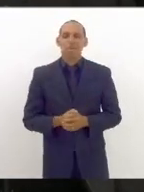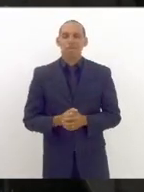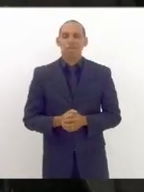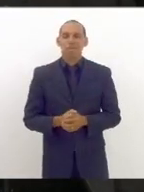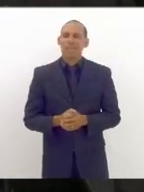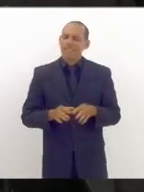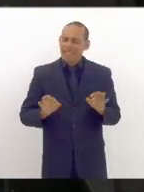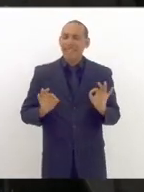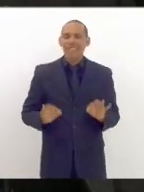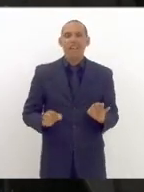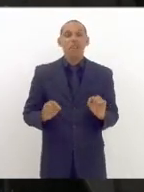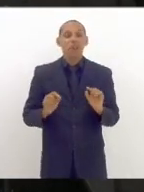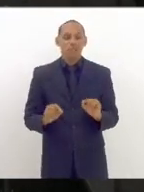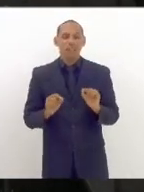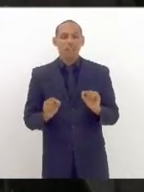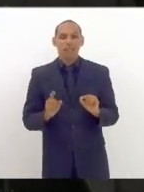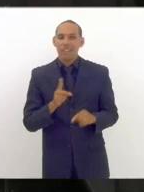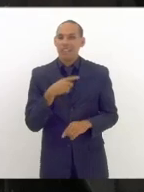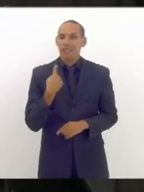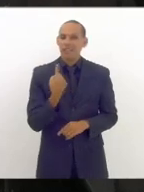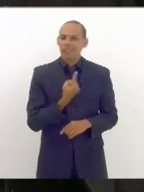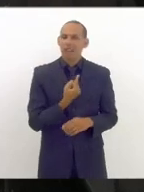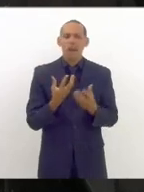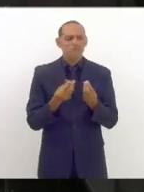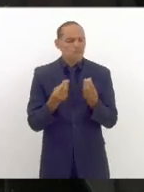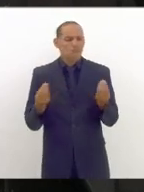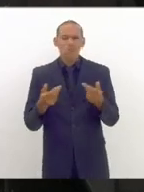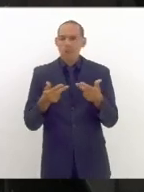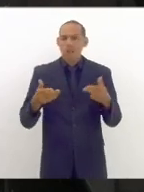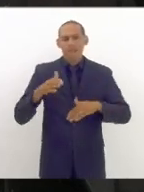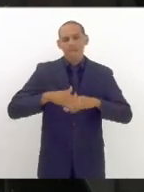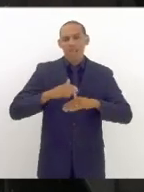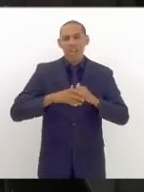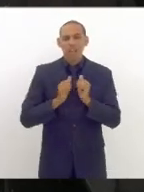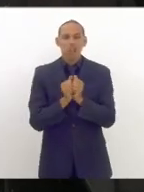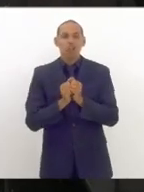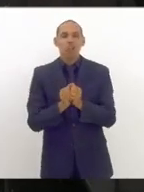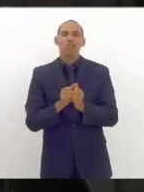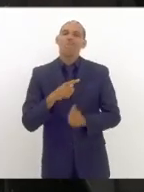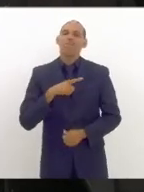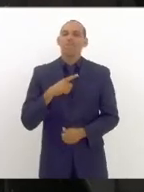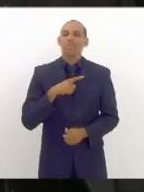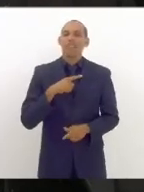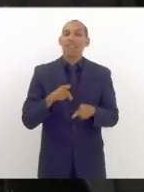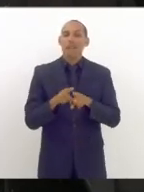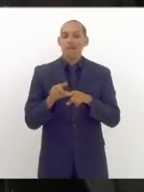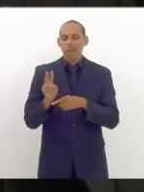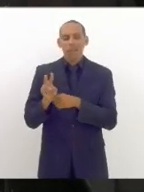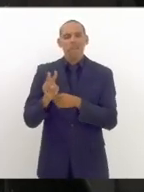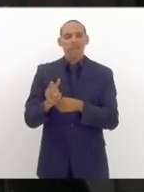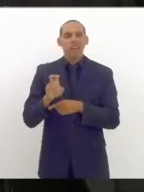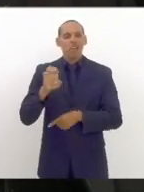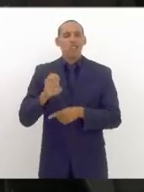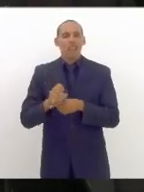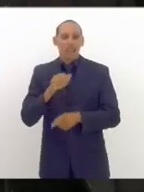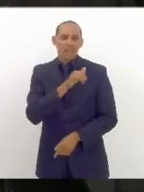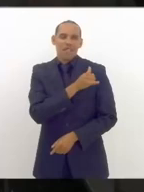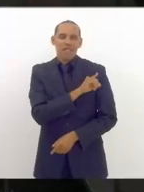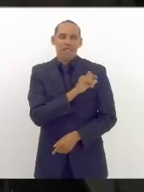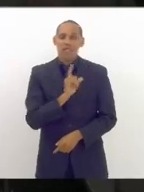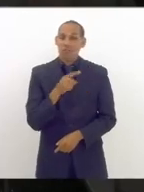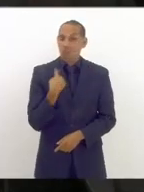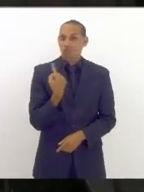certeza absoluta. Temos muita coisa a realizar junto e muito a defender esse Estado do Rio de Janeiro. Nós